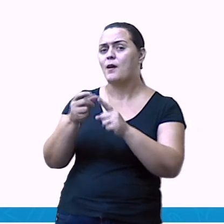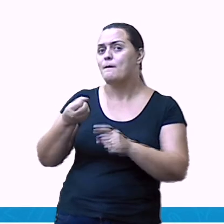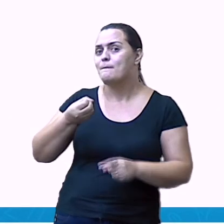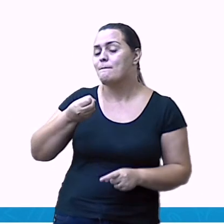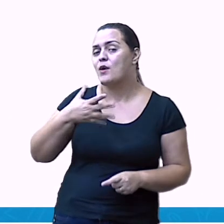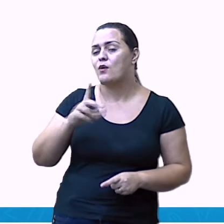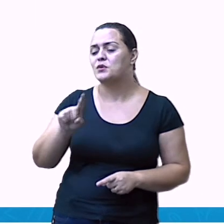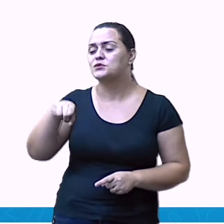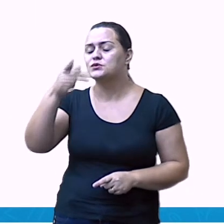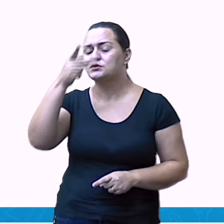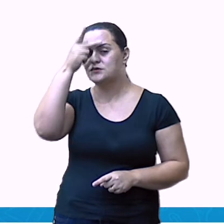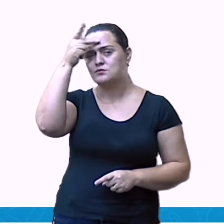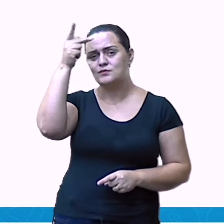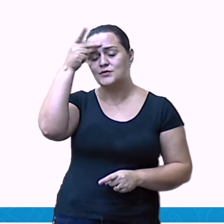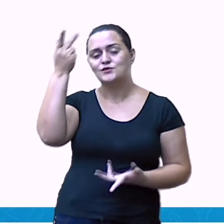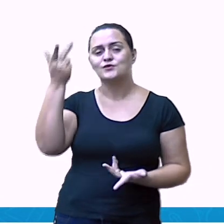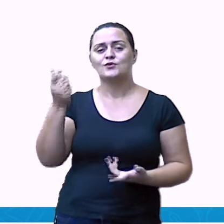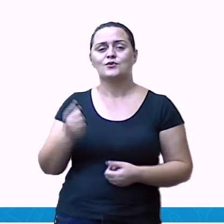o dia.